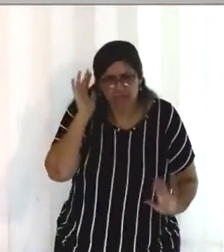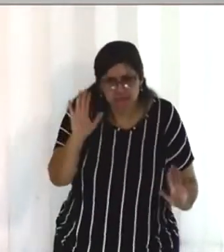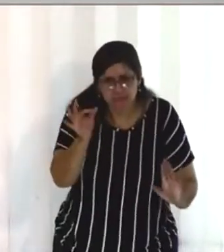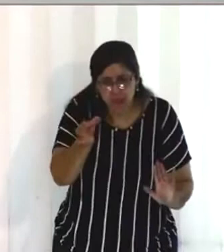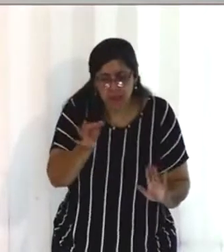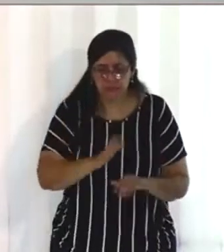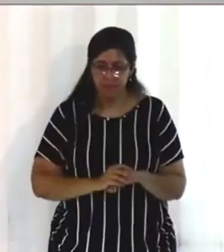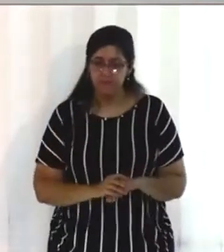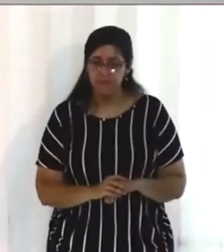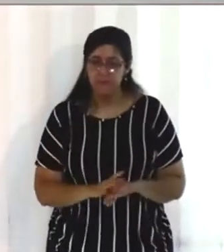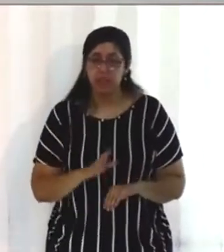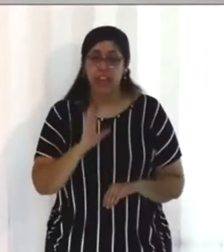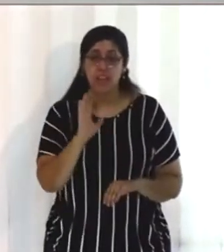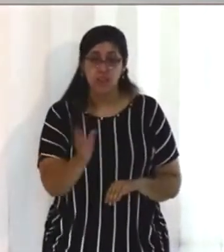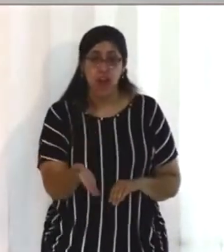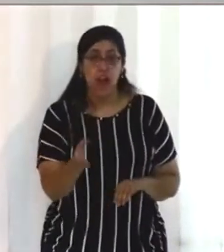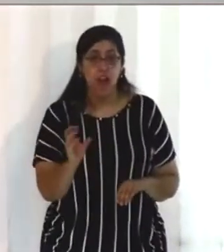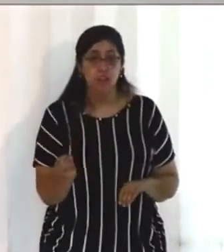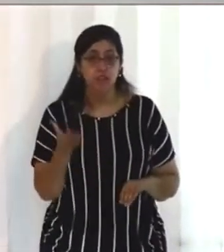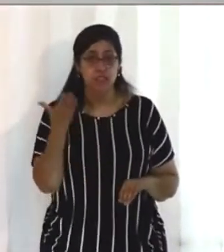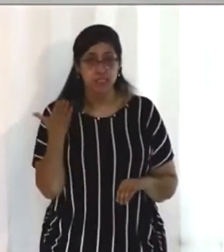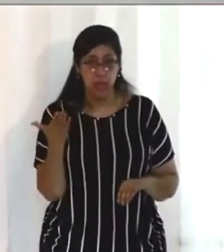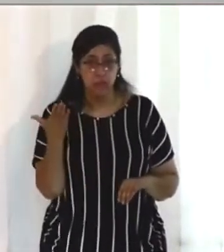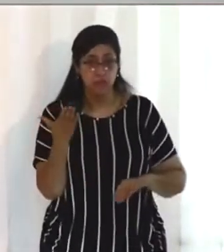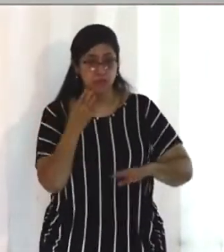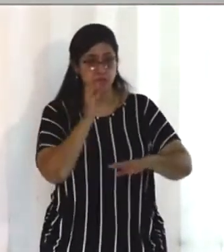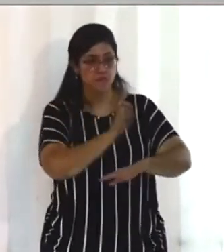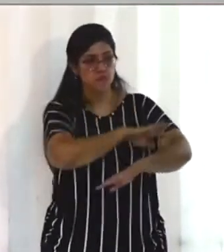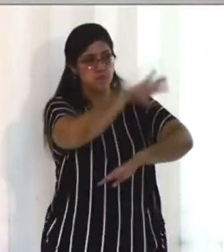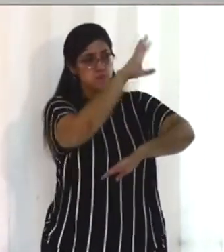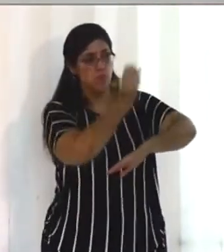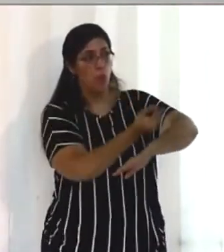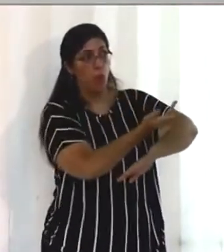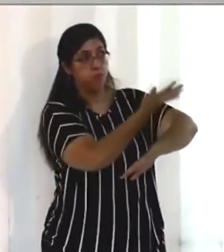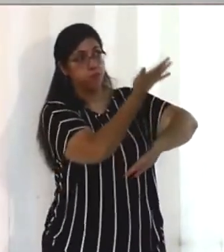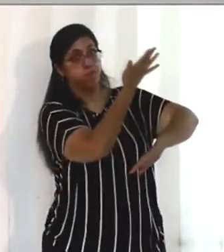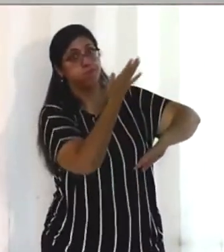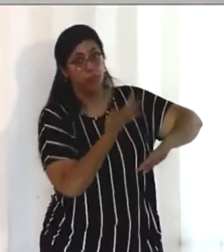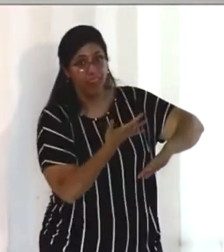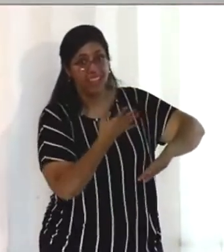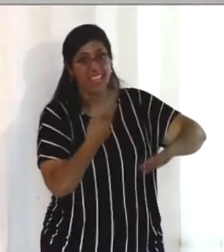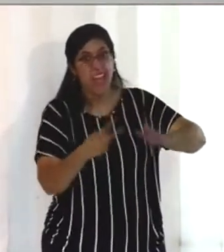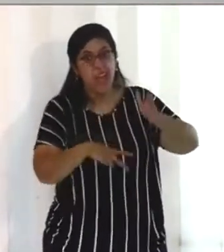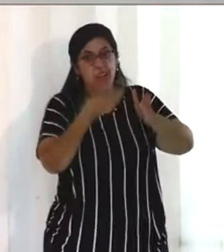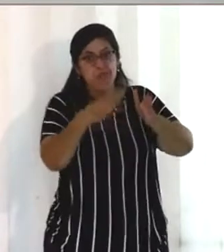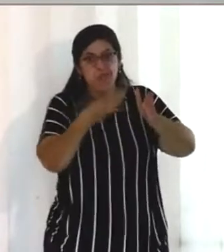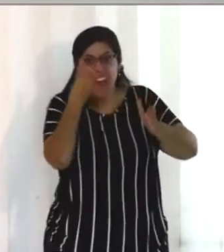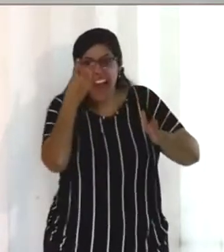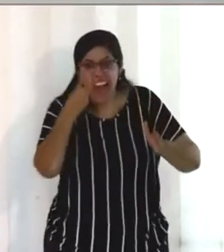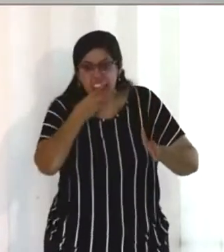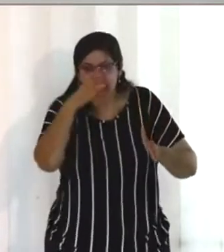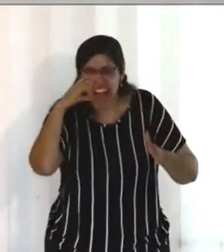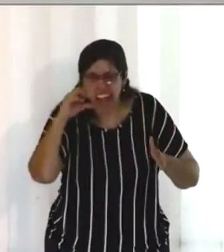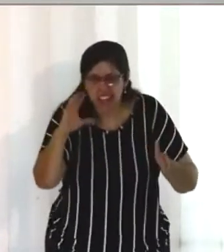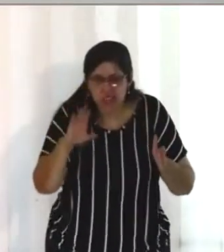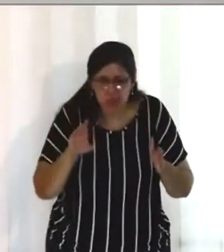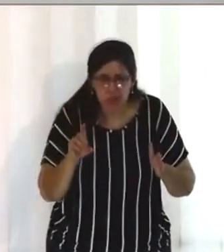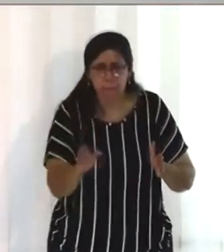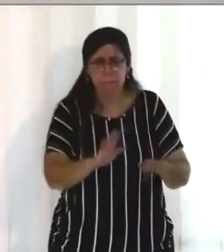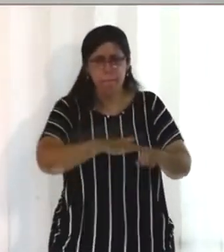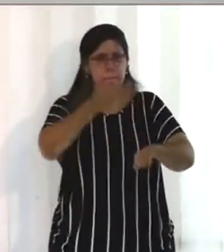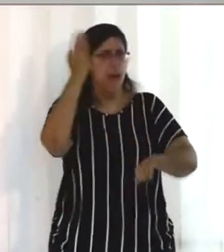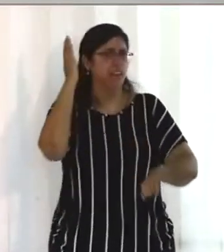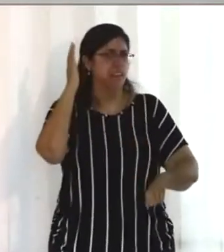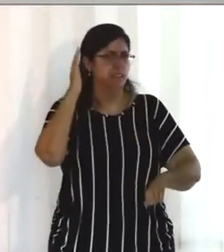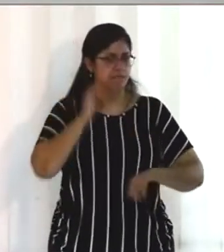em atividade, tornou-se vulcão ativo mais de 20 vezes já. Isso os registros nos